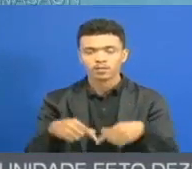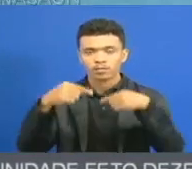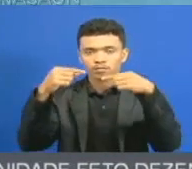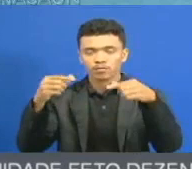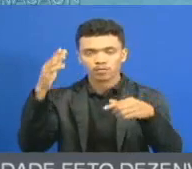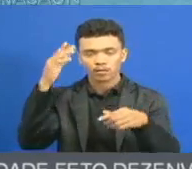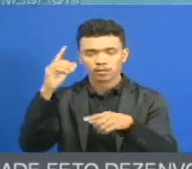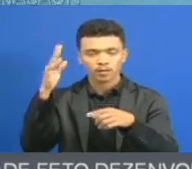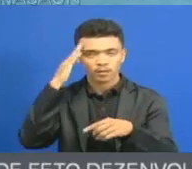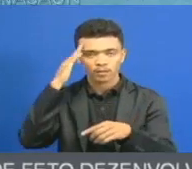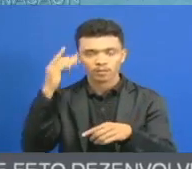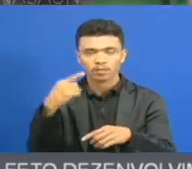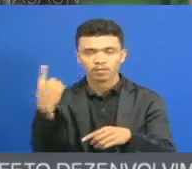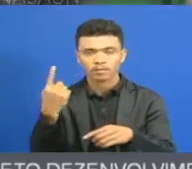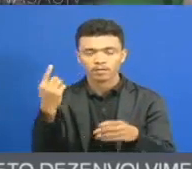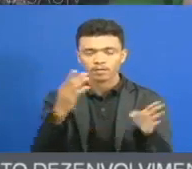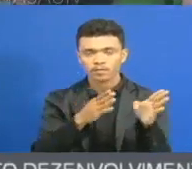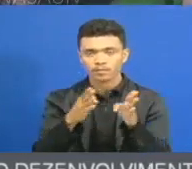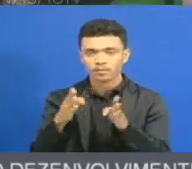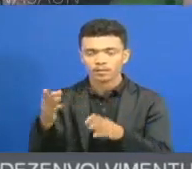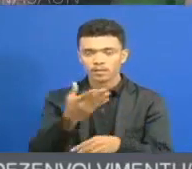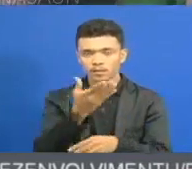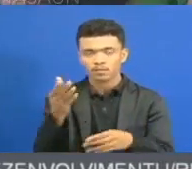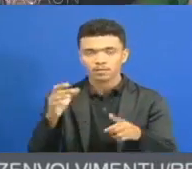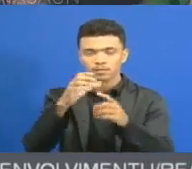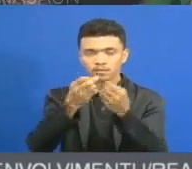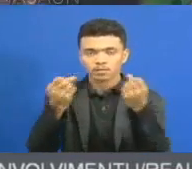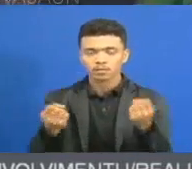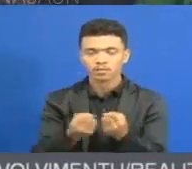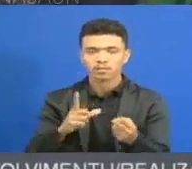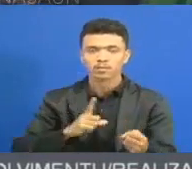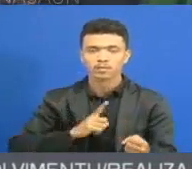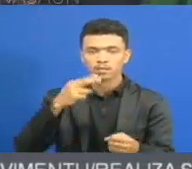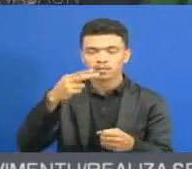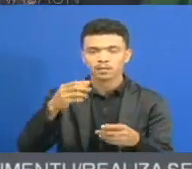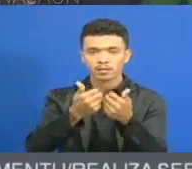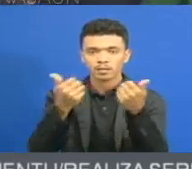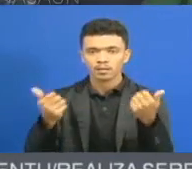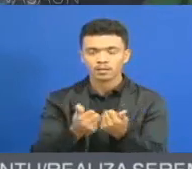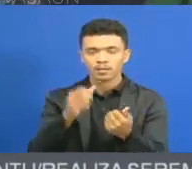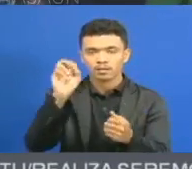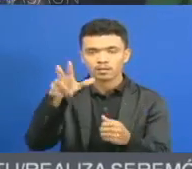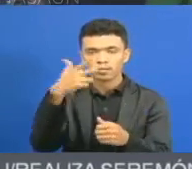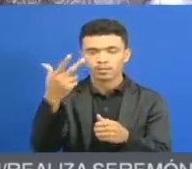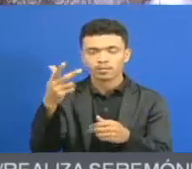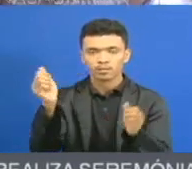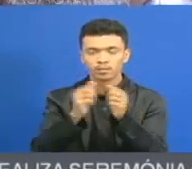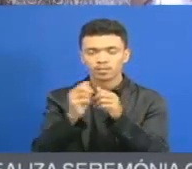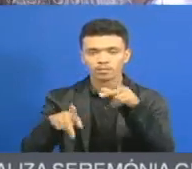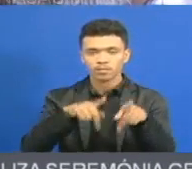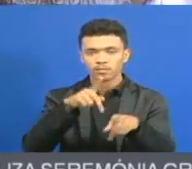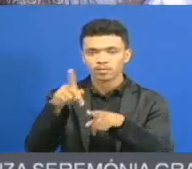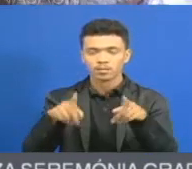mobiliza, organiza e tabuatina. Enquanto Suku Lahane Oriental e aldeia Hamutuk Sanulu Resentolo, onde a população Hamutuk